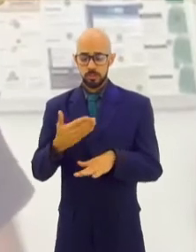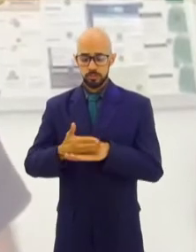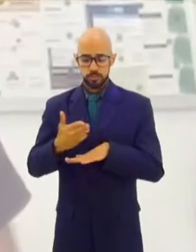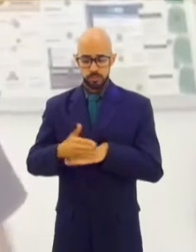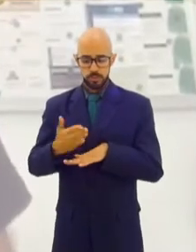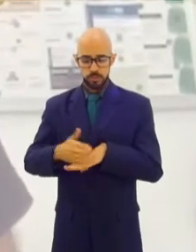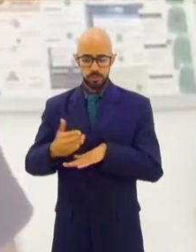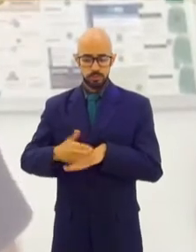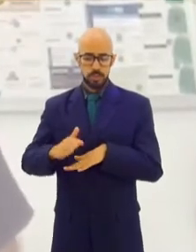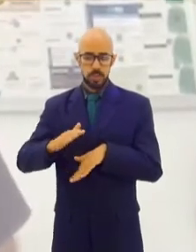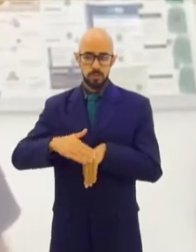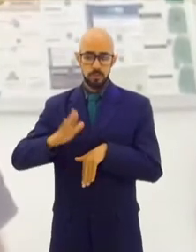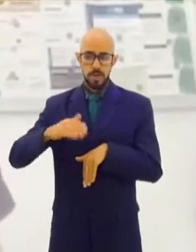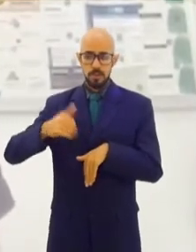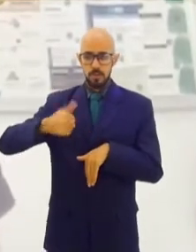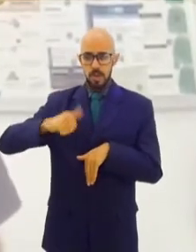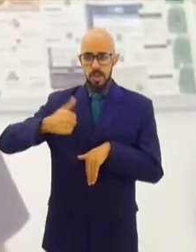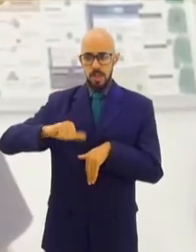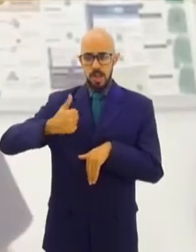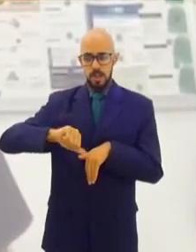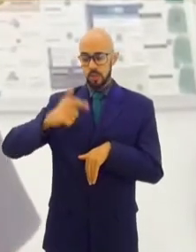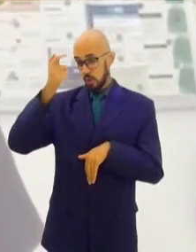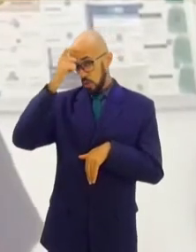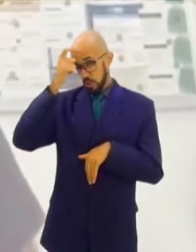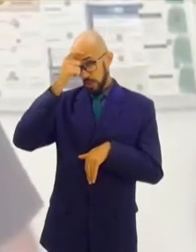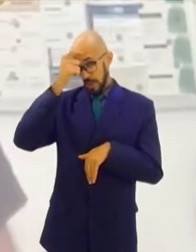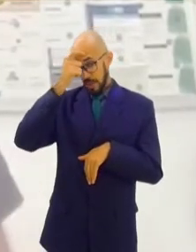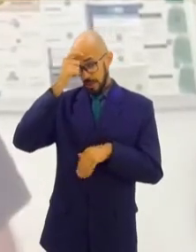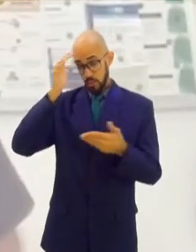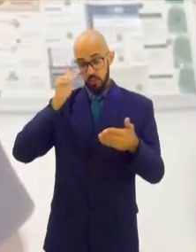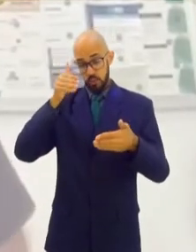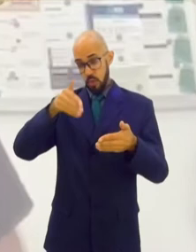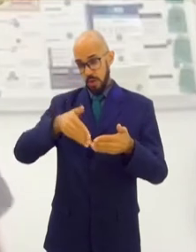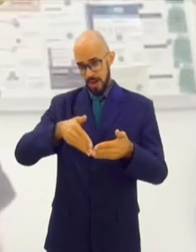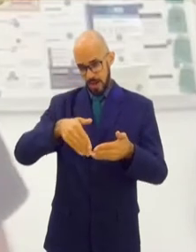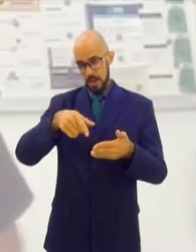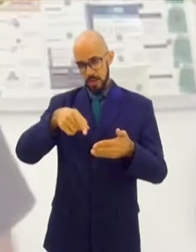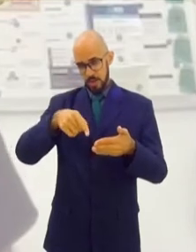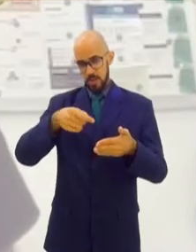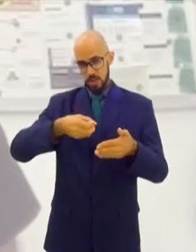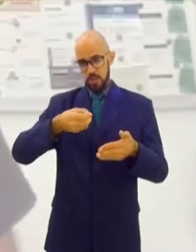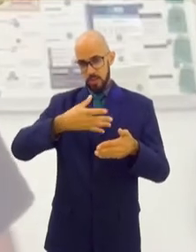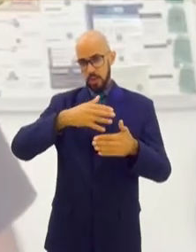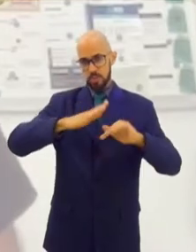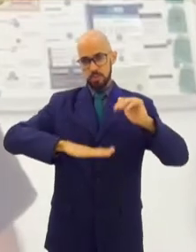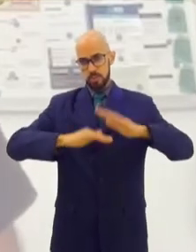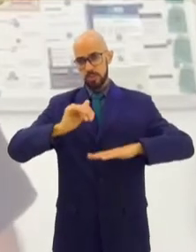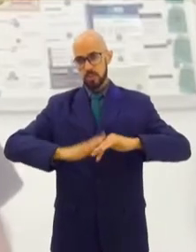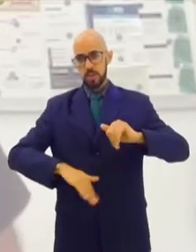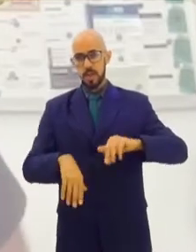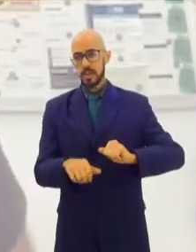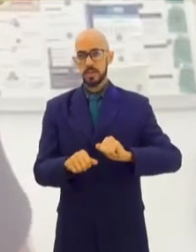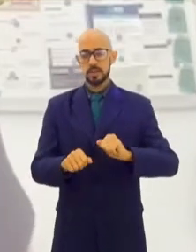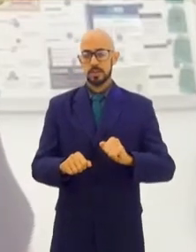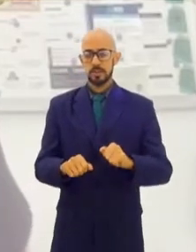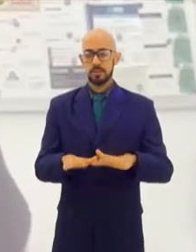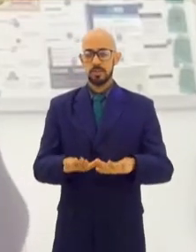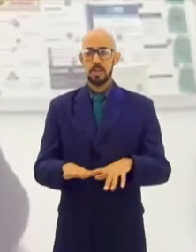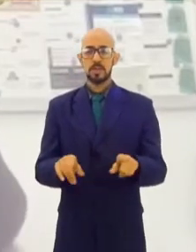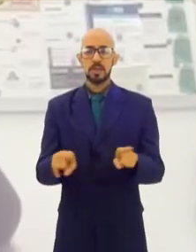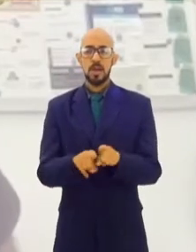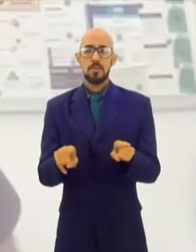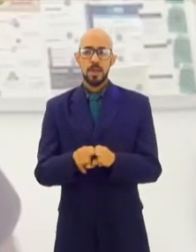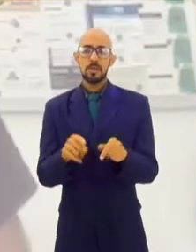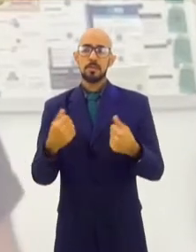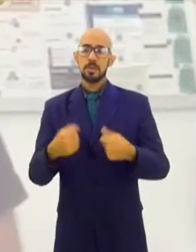não só ter uma formação muito mais qualificada consciente direcionada dois novos